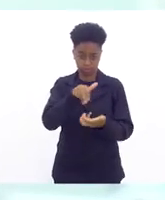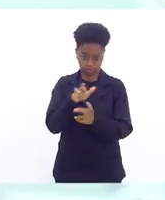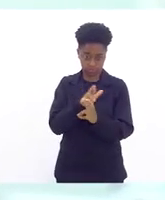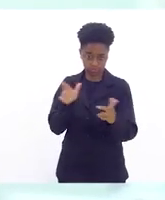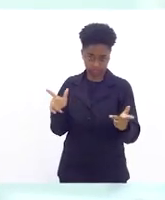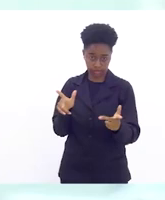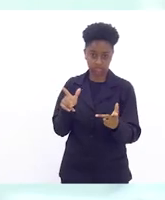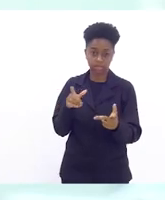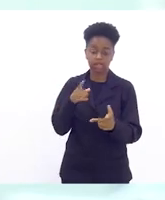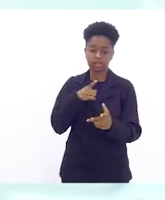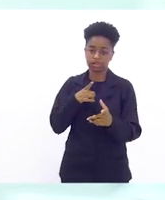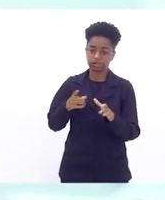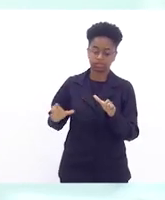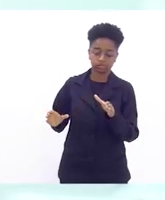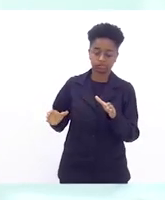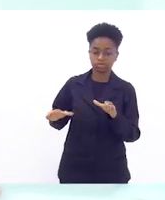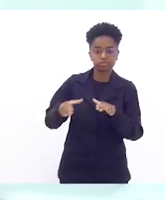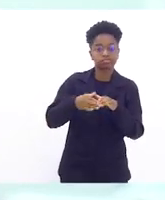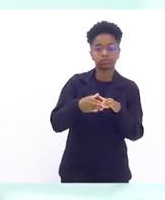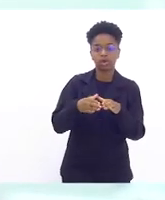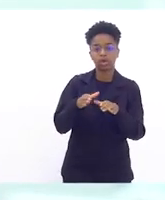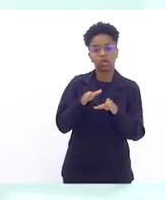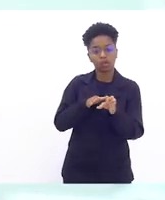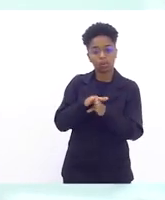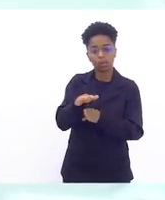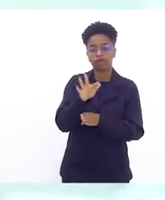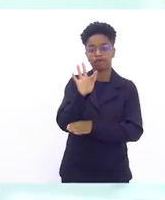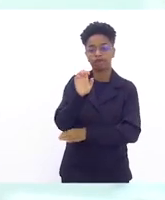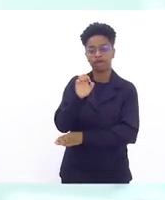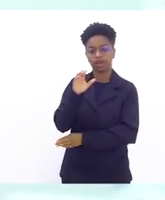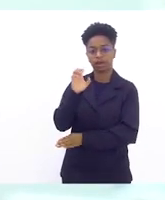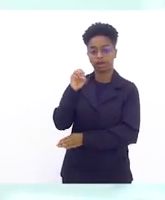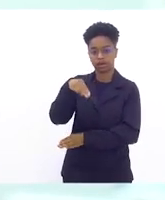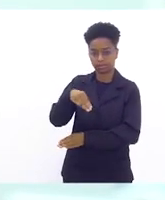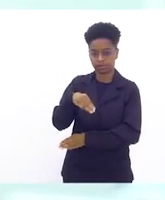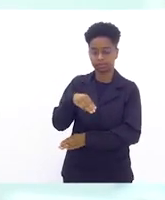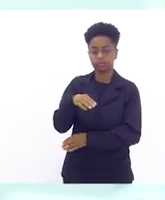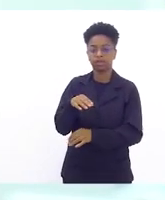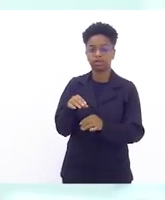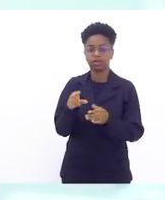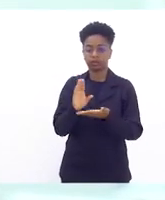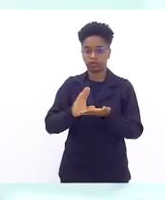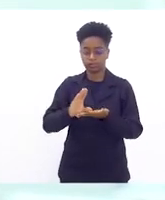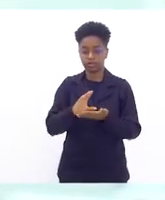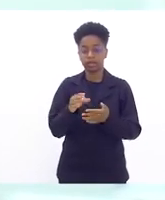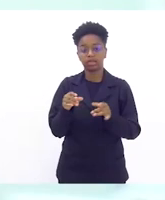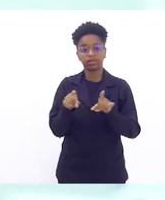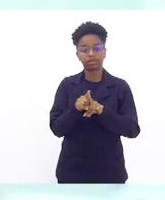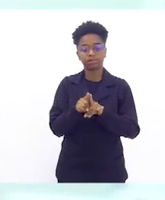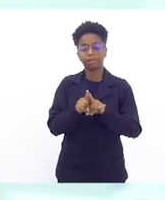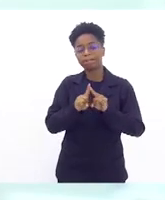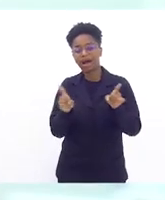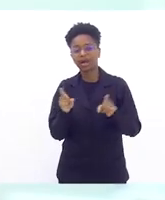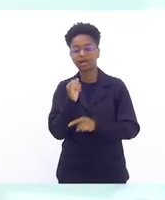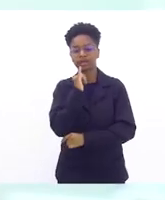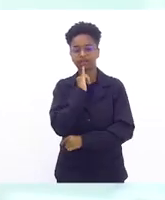o conselho do fecan e infelizmente